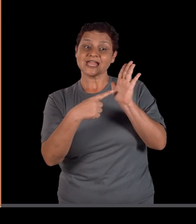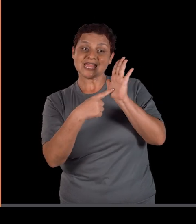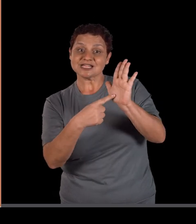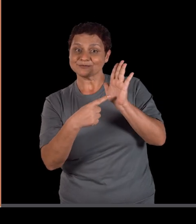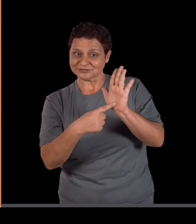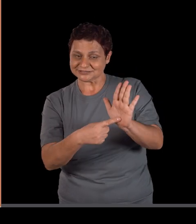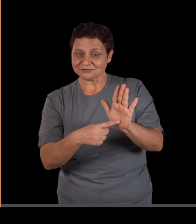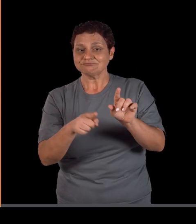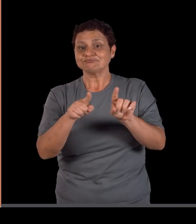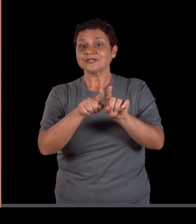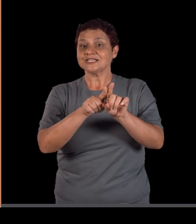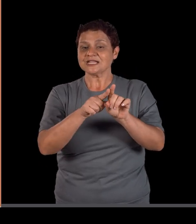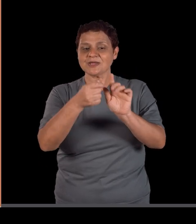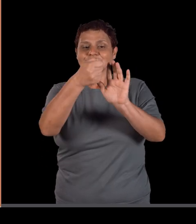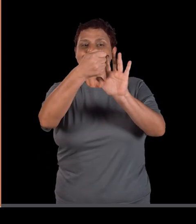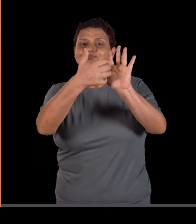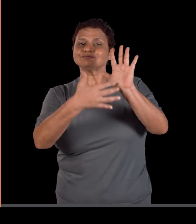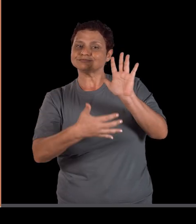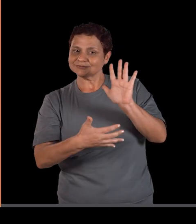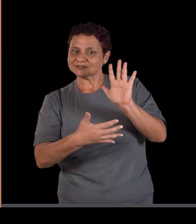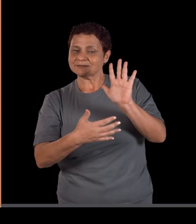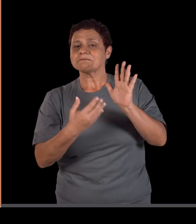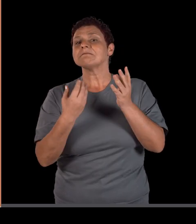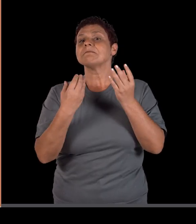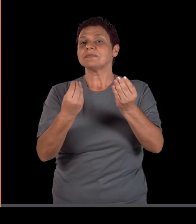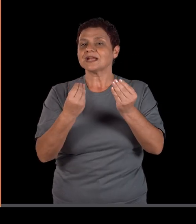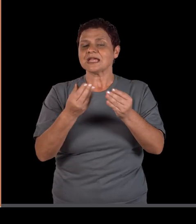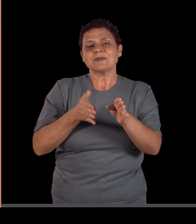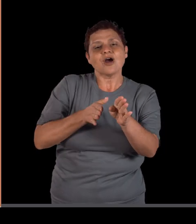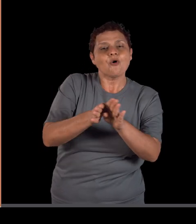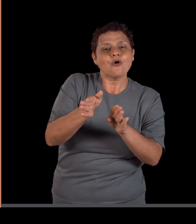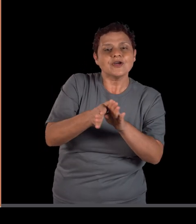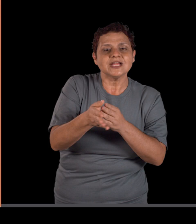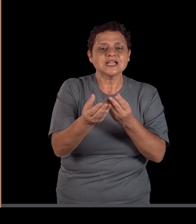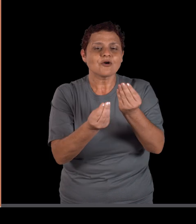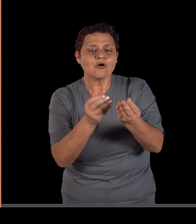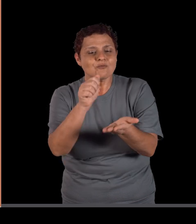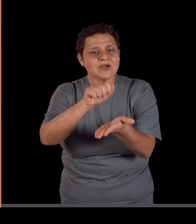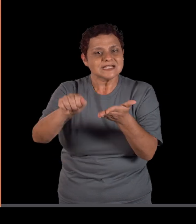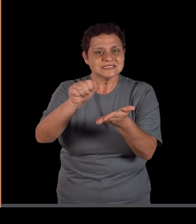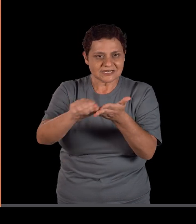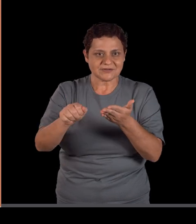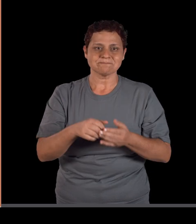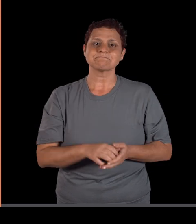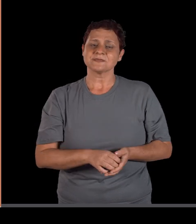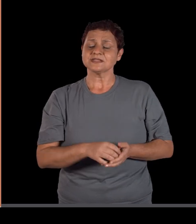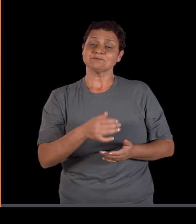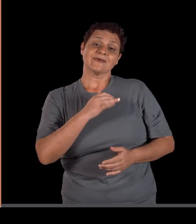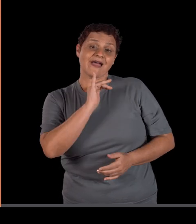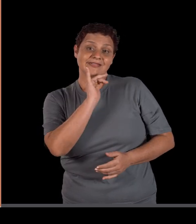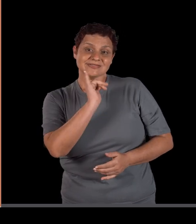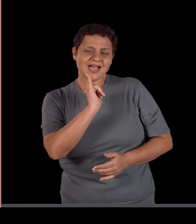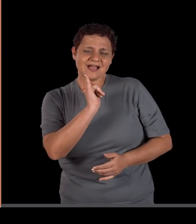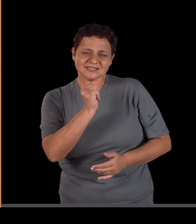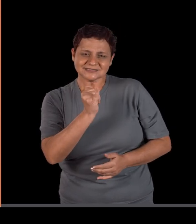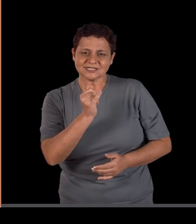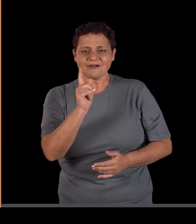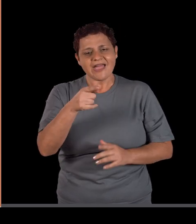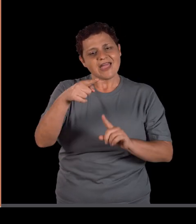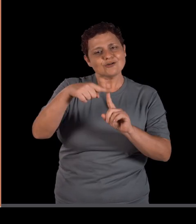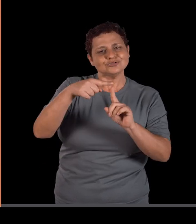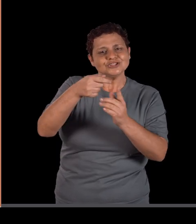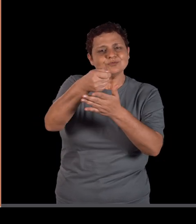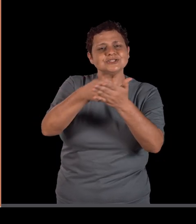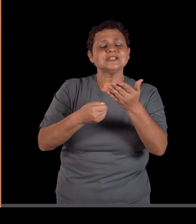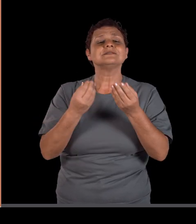exposição, dissertação e injunção, que serve para te orientar. Então, a narração é um